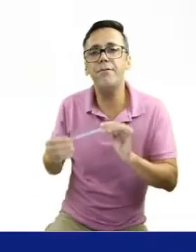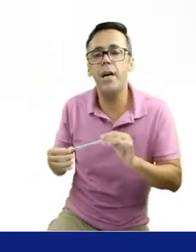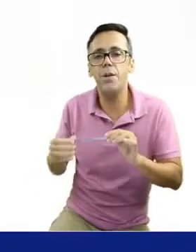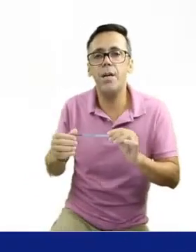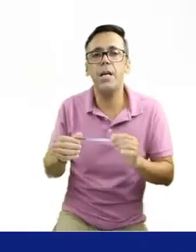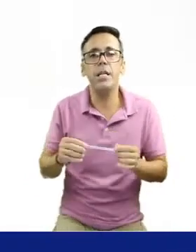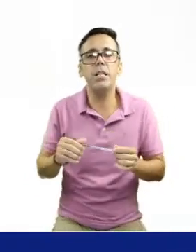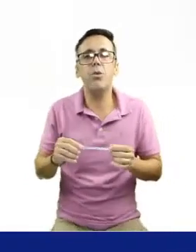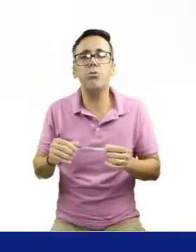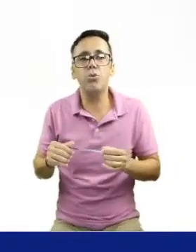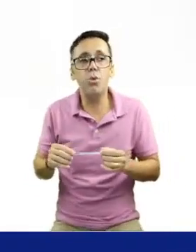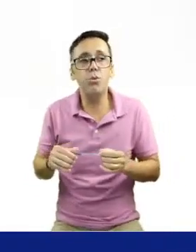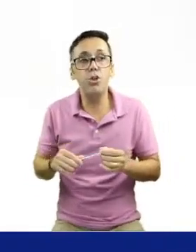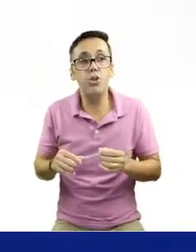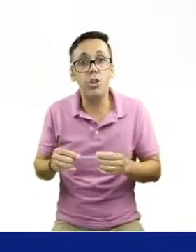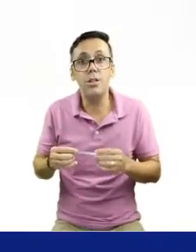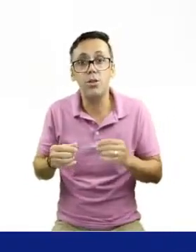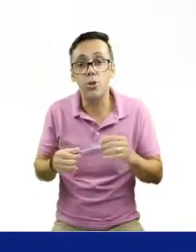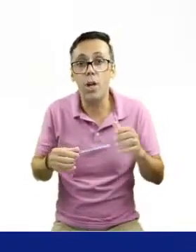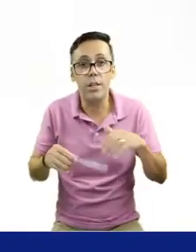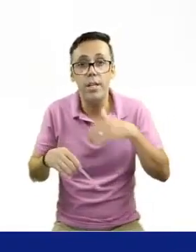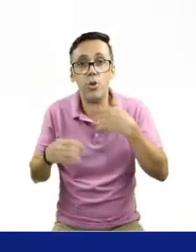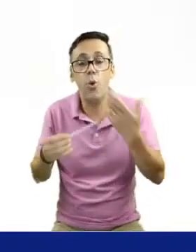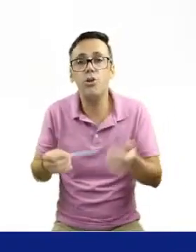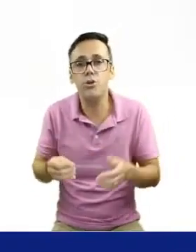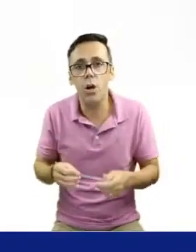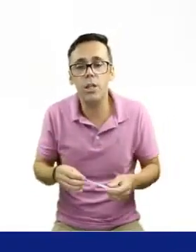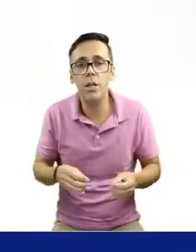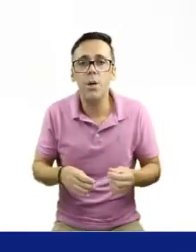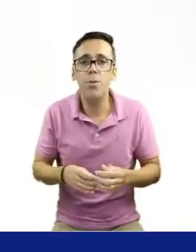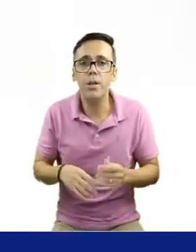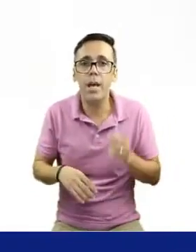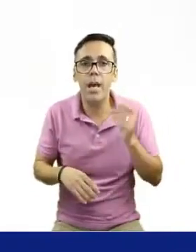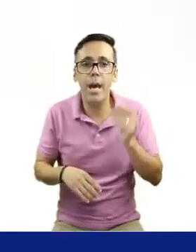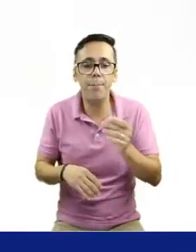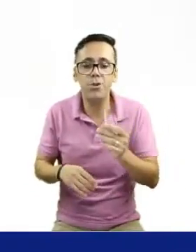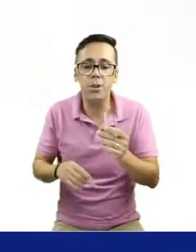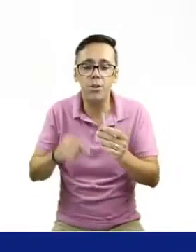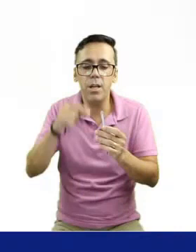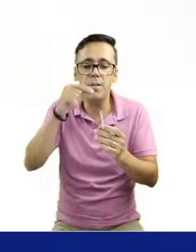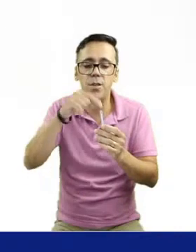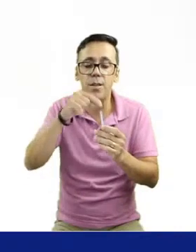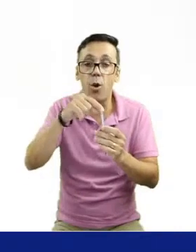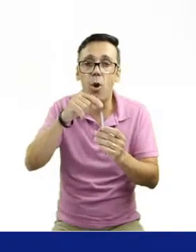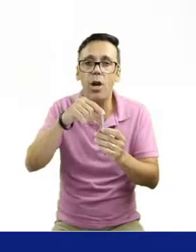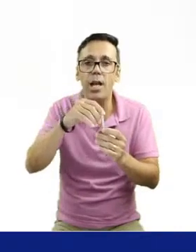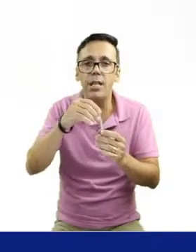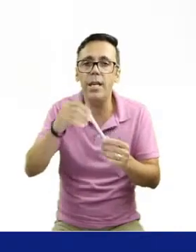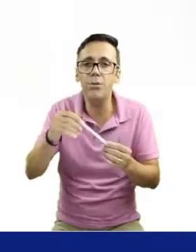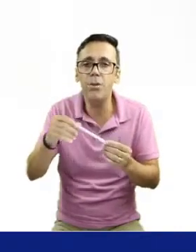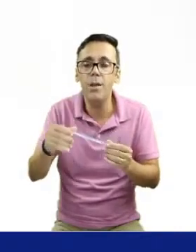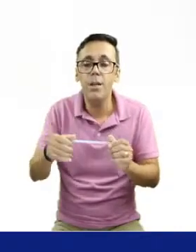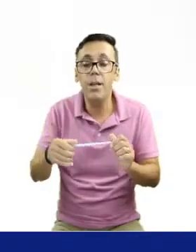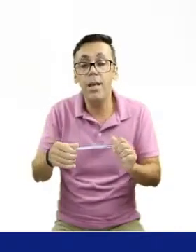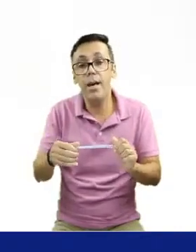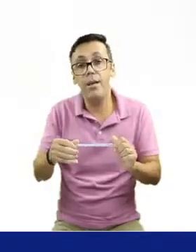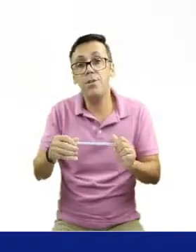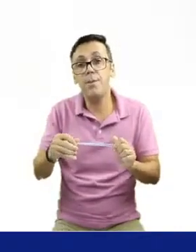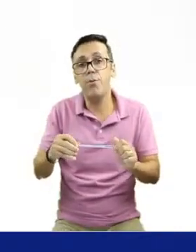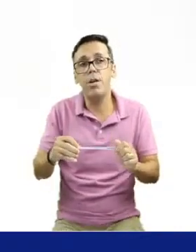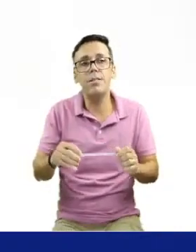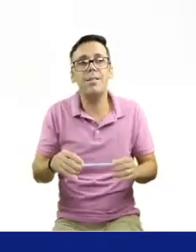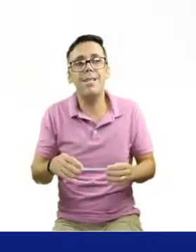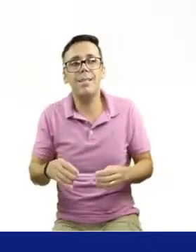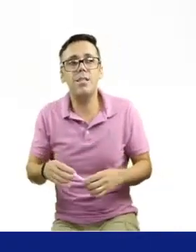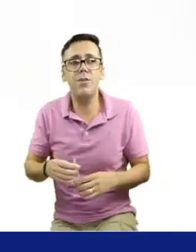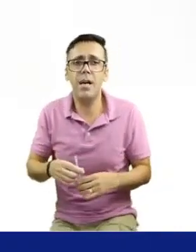se deve levar uma caneta com tubo de tinta sólida nas cor sólida porque é possível que exista cola ali dentro e